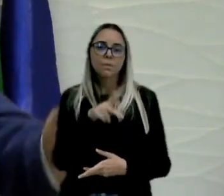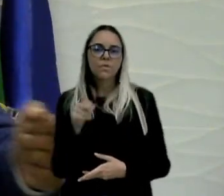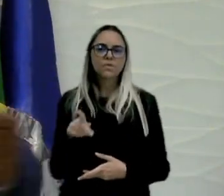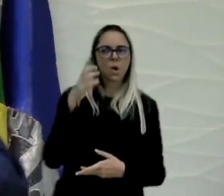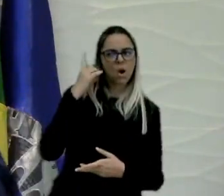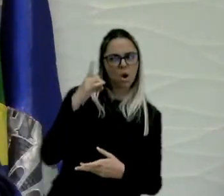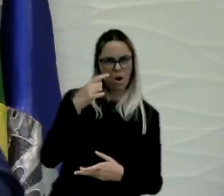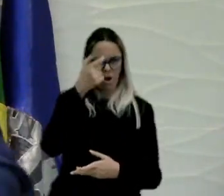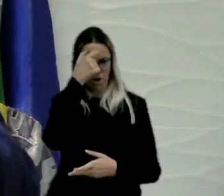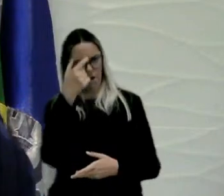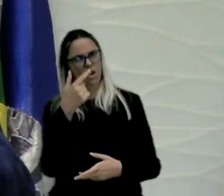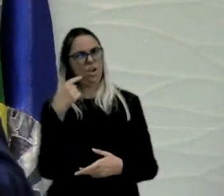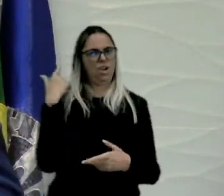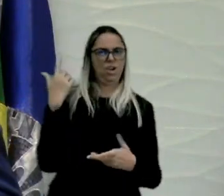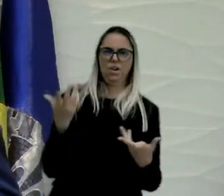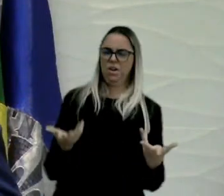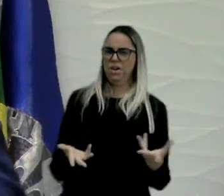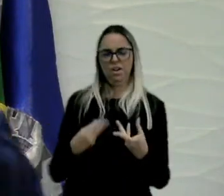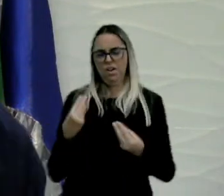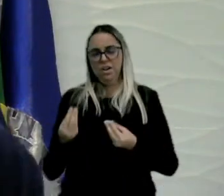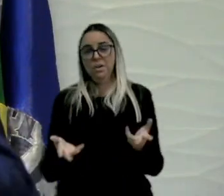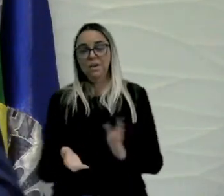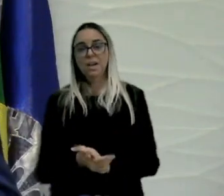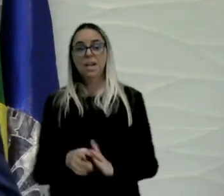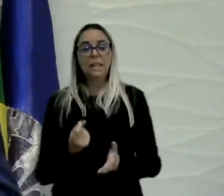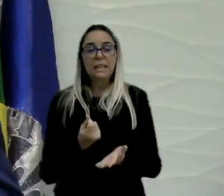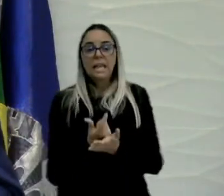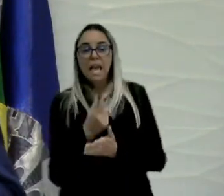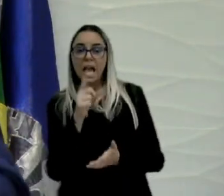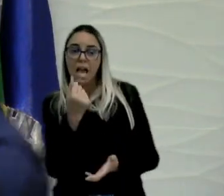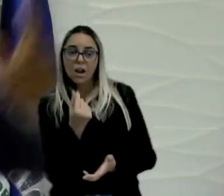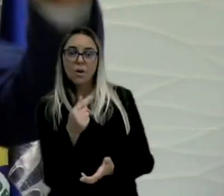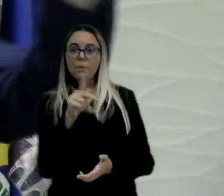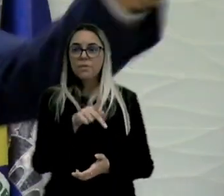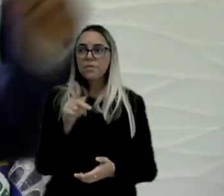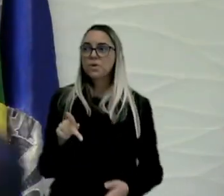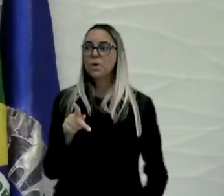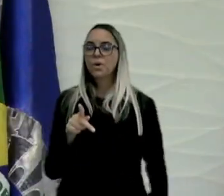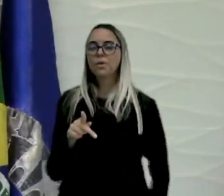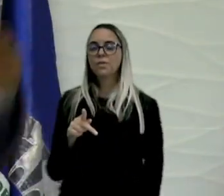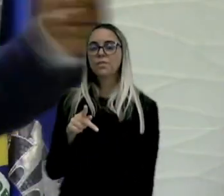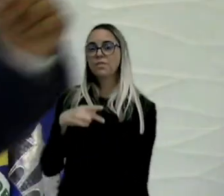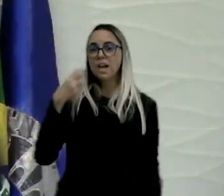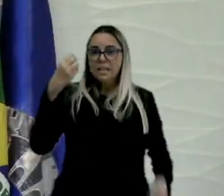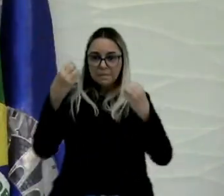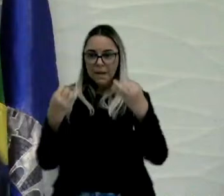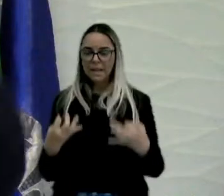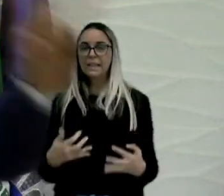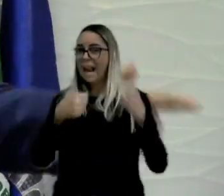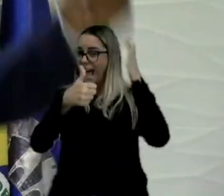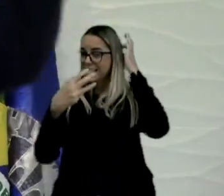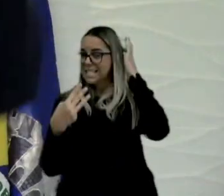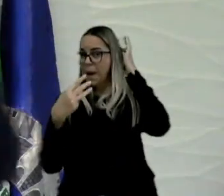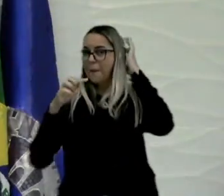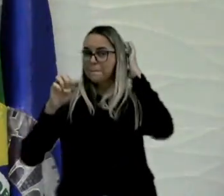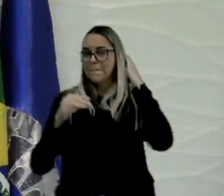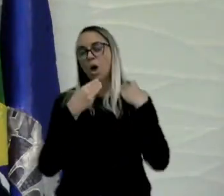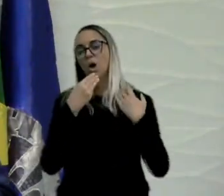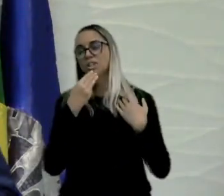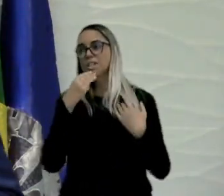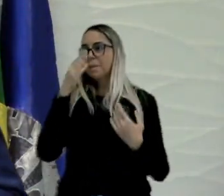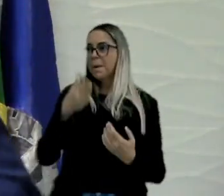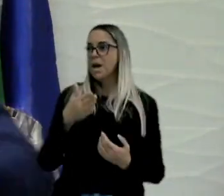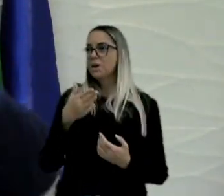fica cobrando aqui dinheiro de professor fale nos 13 milhões e meio dos